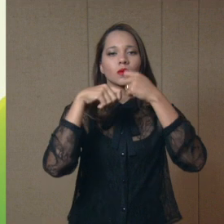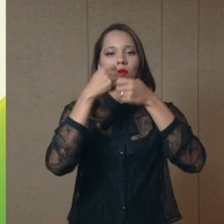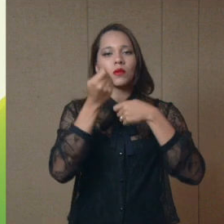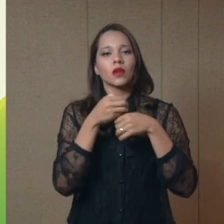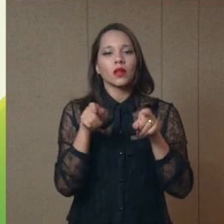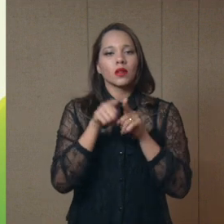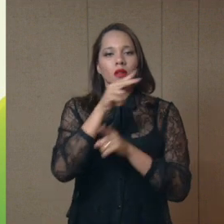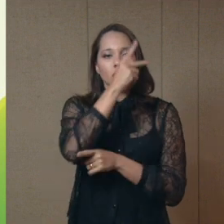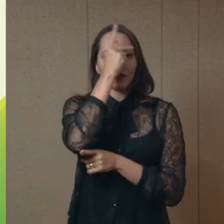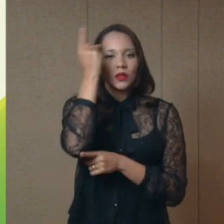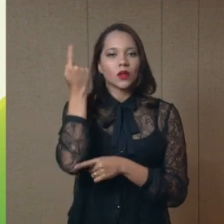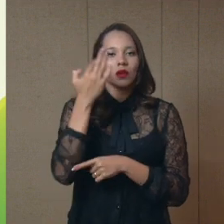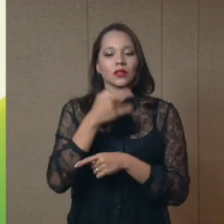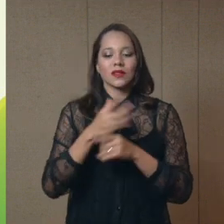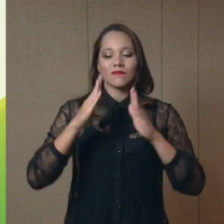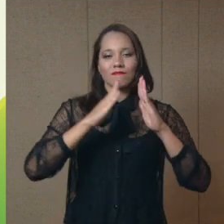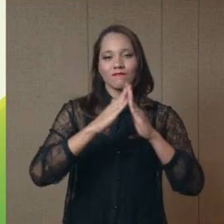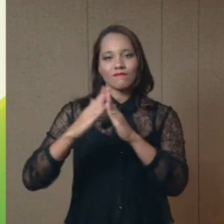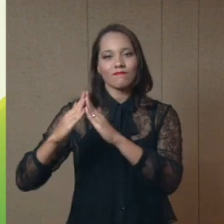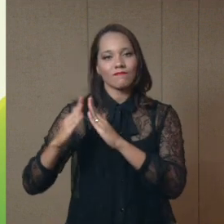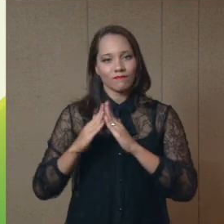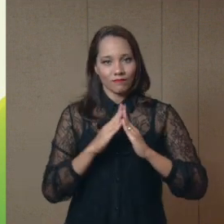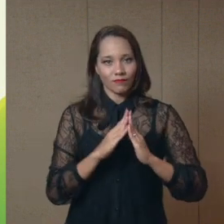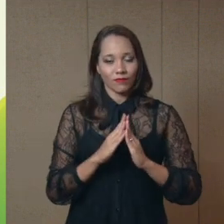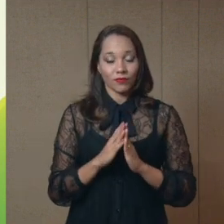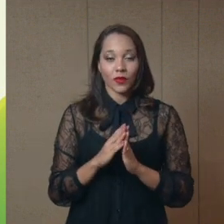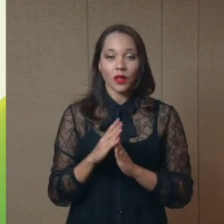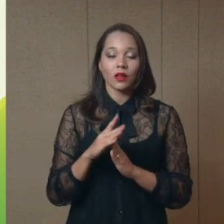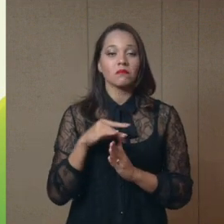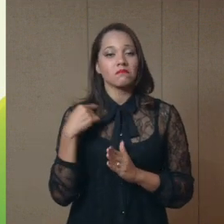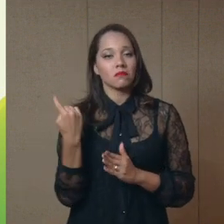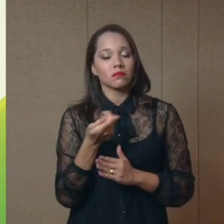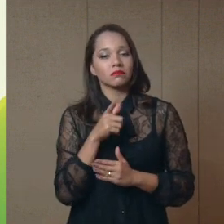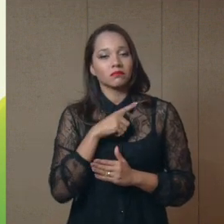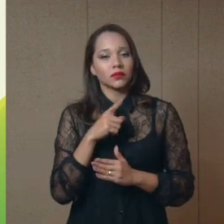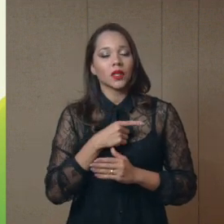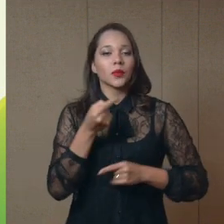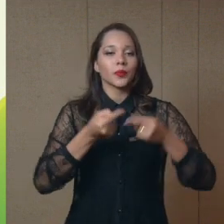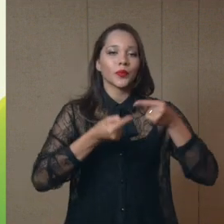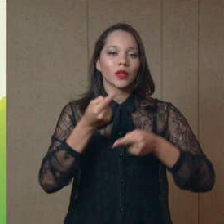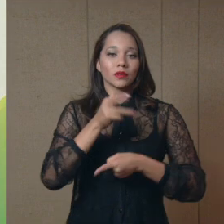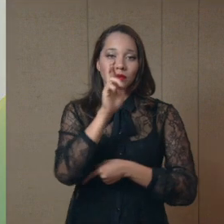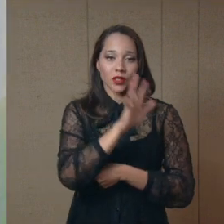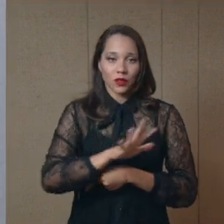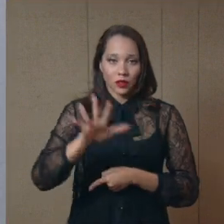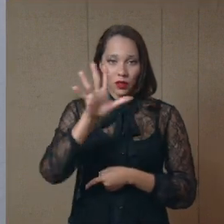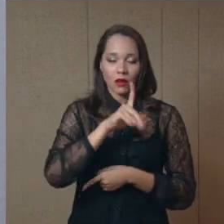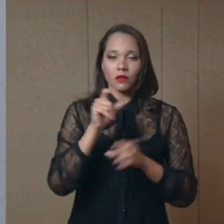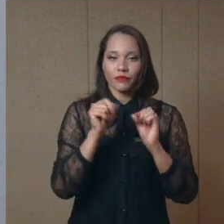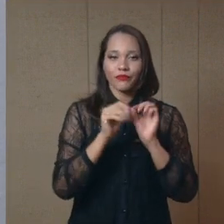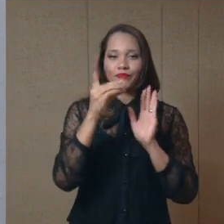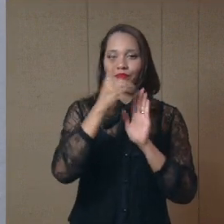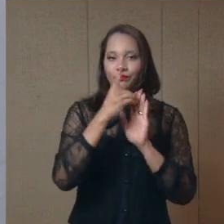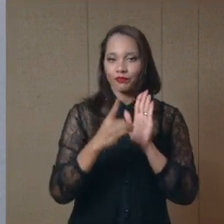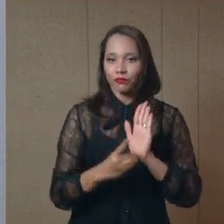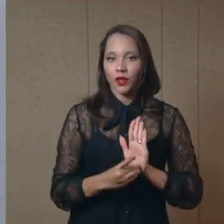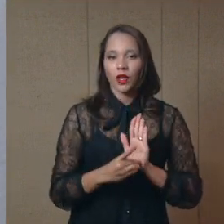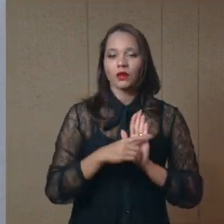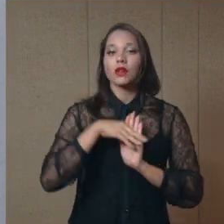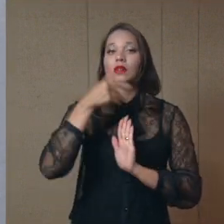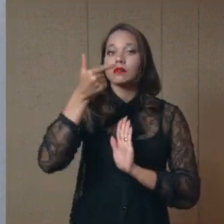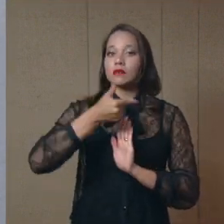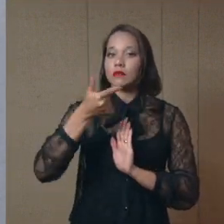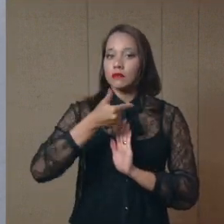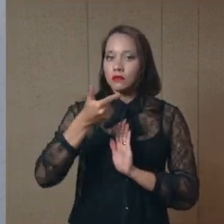das pessoas que habitam né é e nós temos uma política regional que foi decretada é a